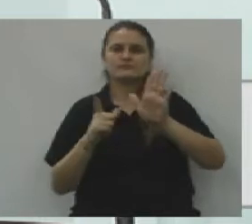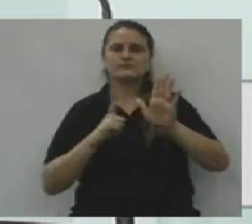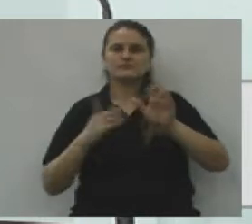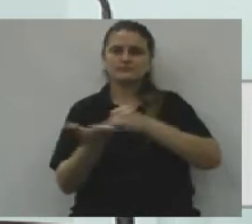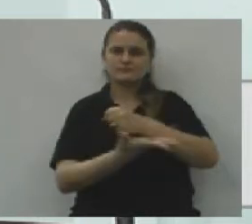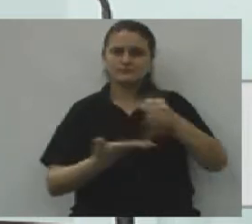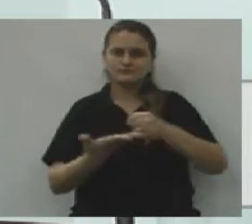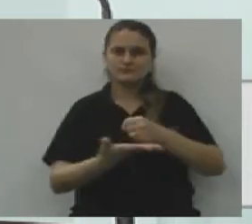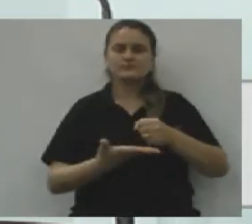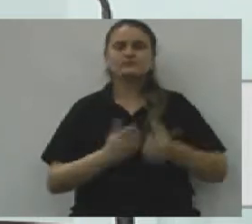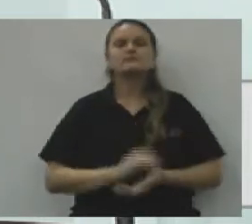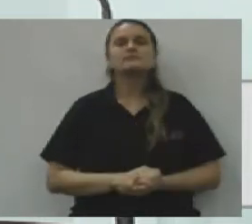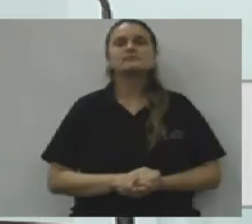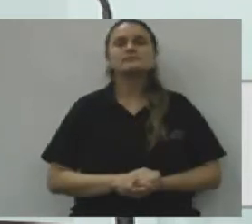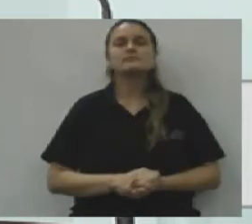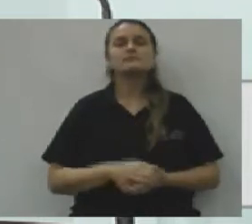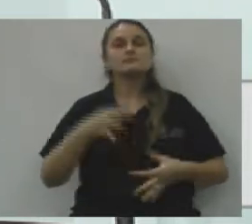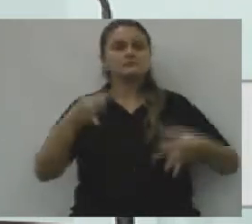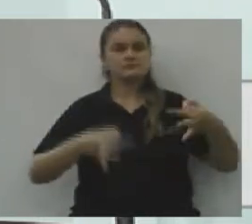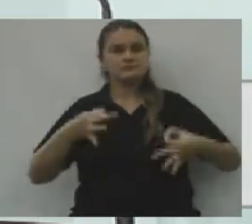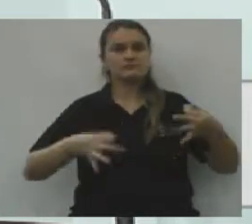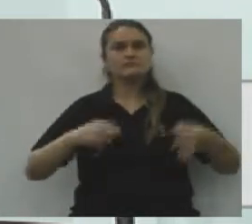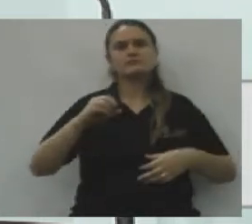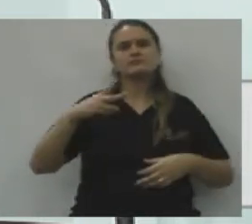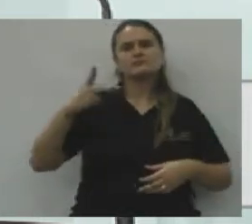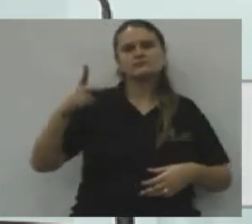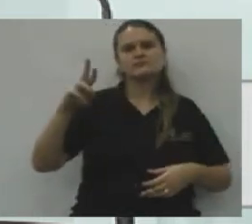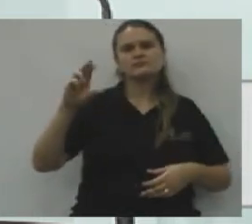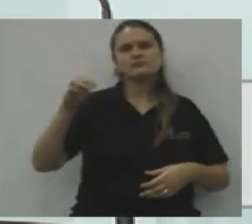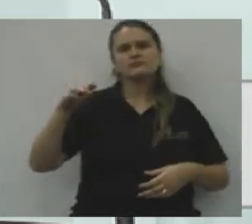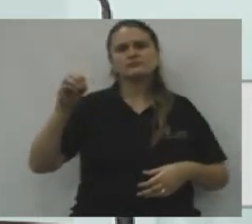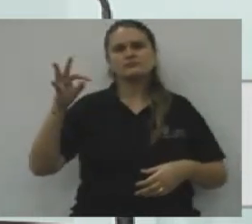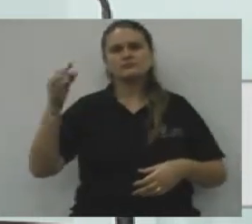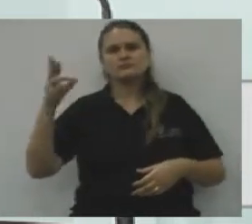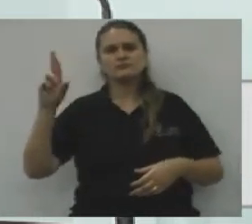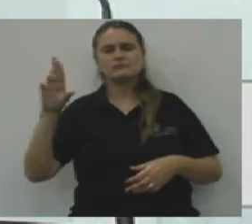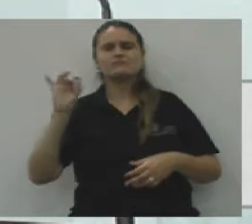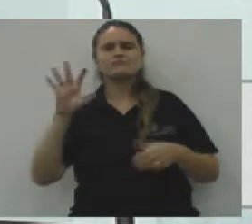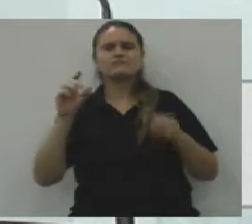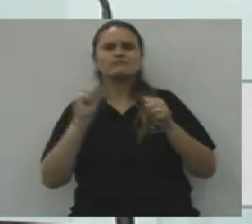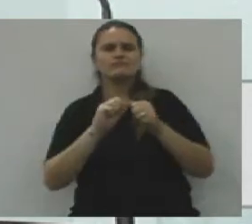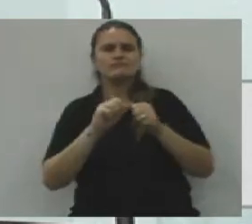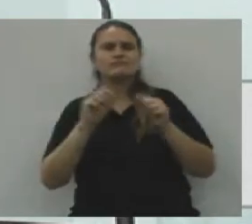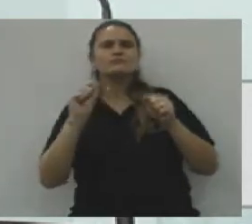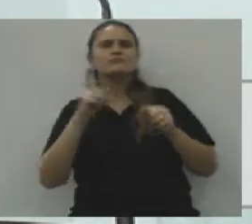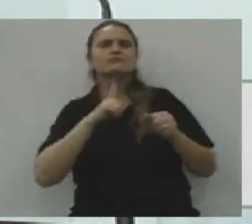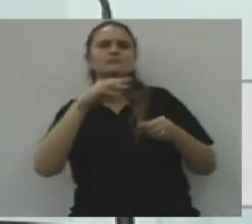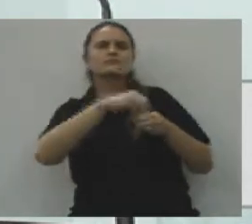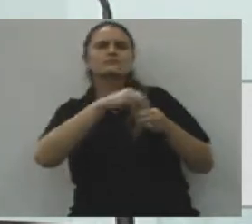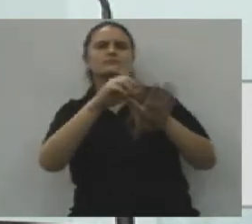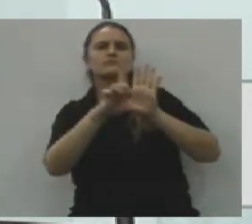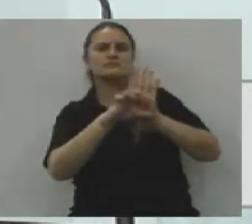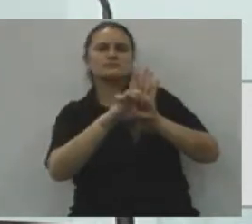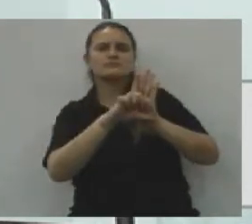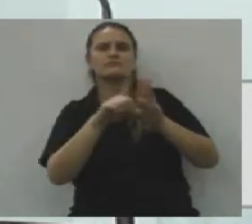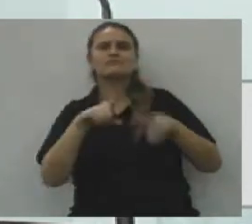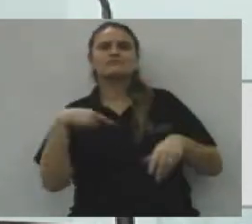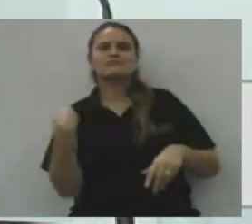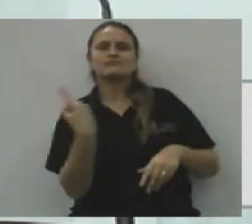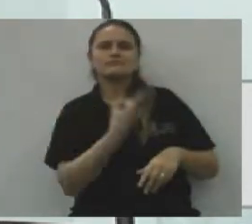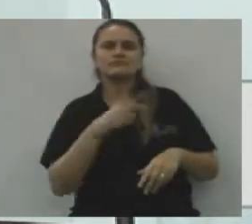a legalização. Um juiz, um promotor, ou nós, vereadores, só podemos fazer o que está na lei. Só que nós, vereadores,